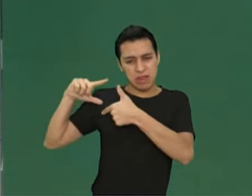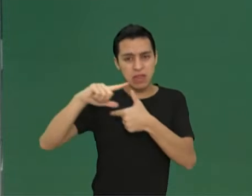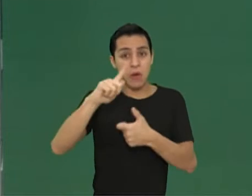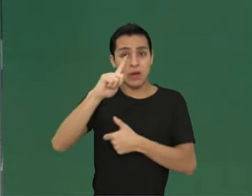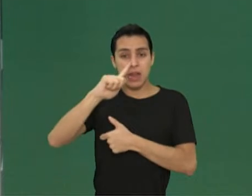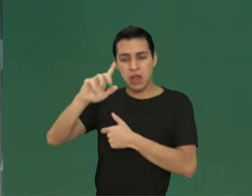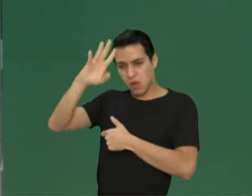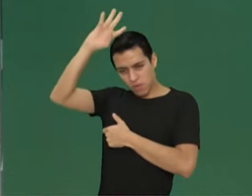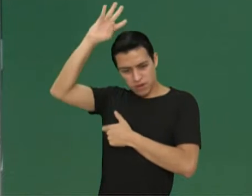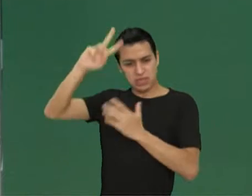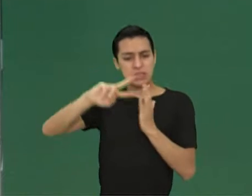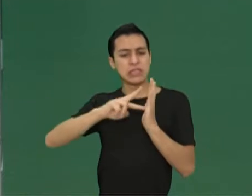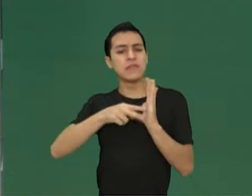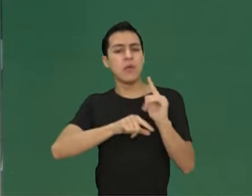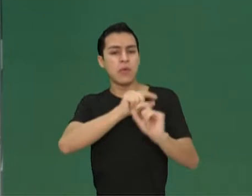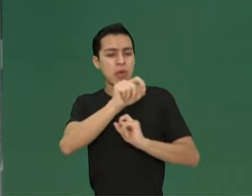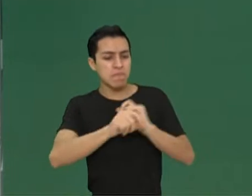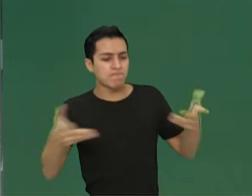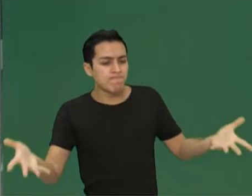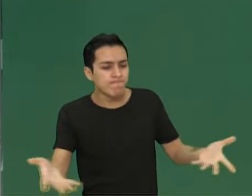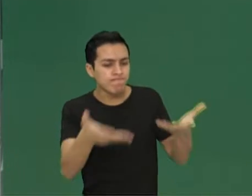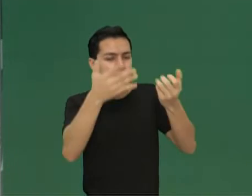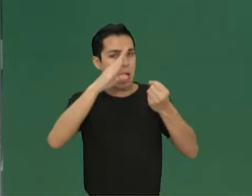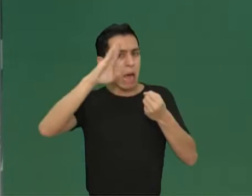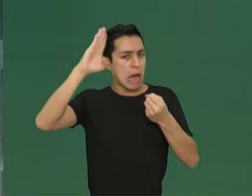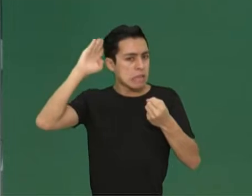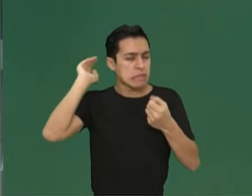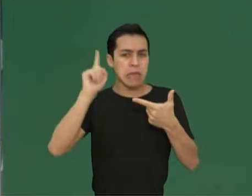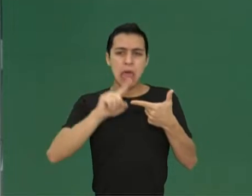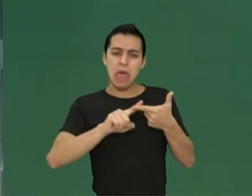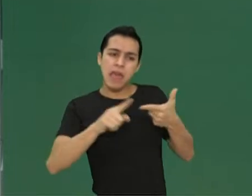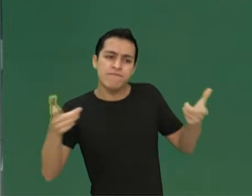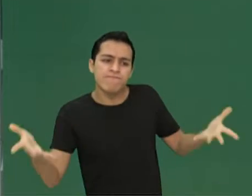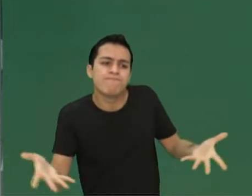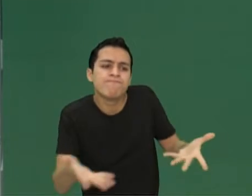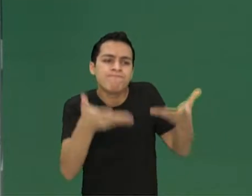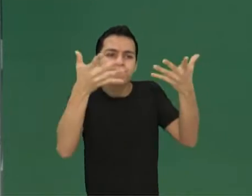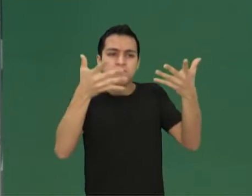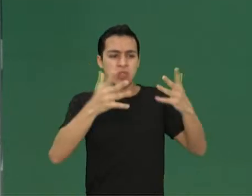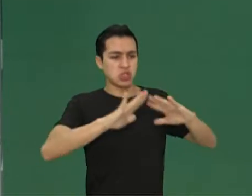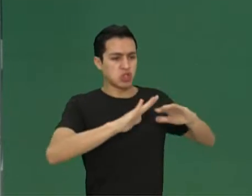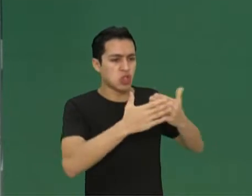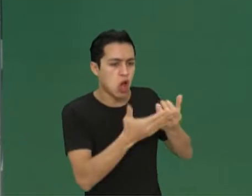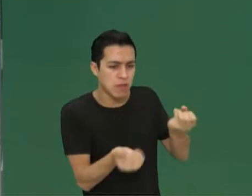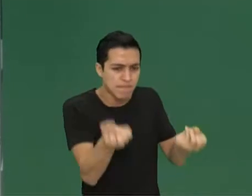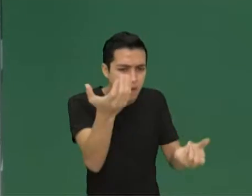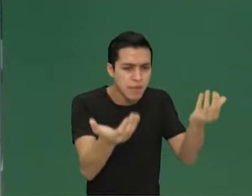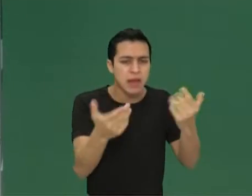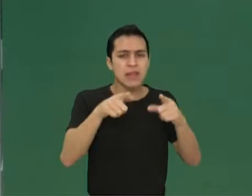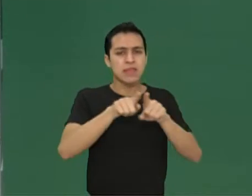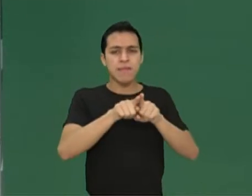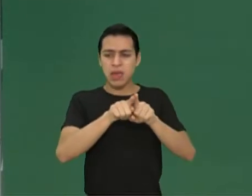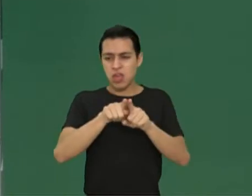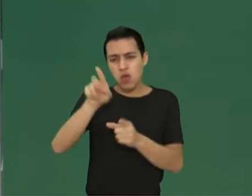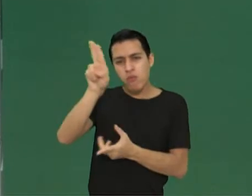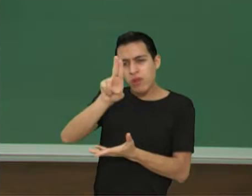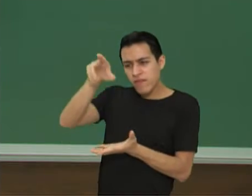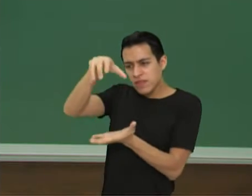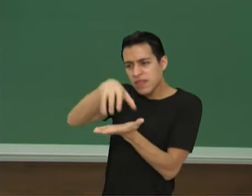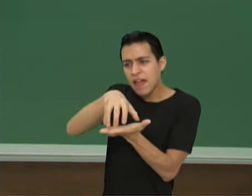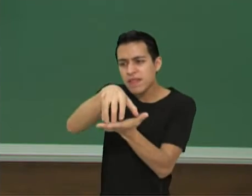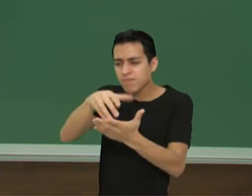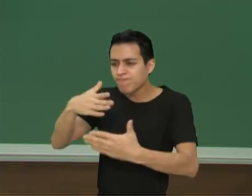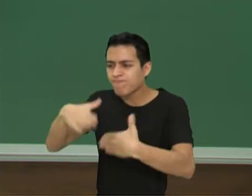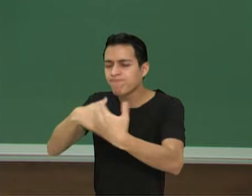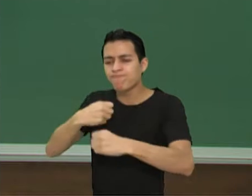de valores acadêmicos, né, de você ele vai criar uma série de escolas e universidades, né, e retomar, portanto,